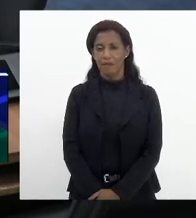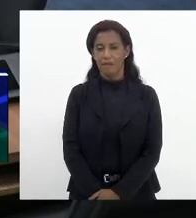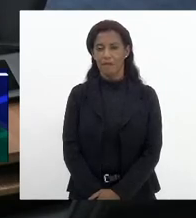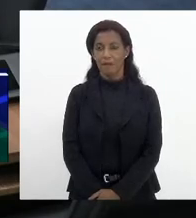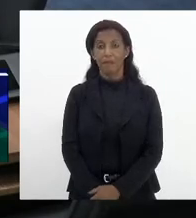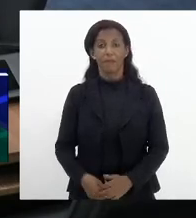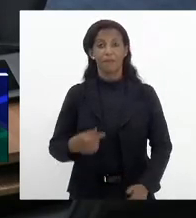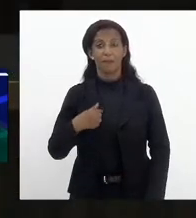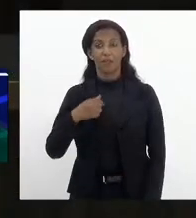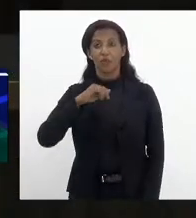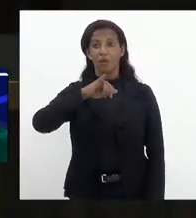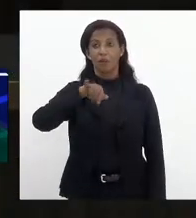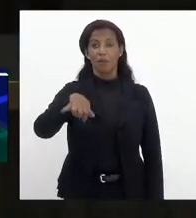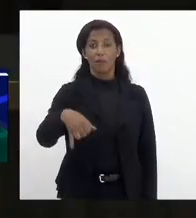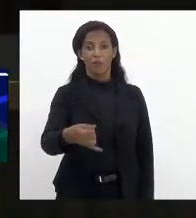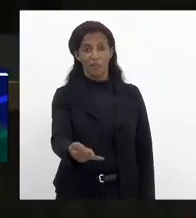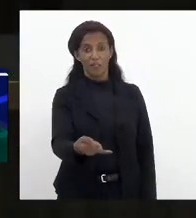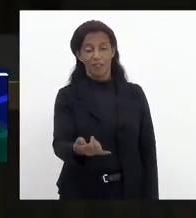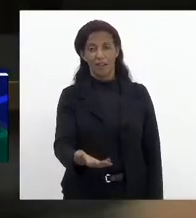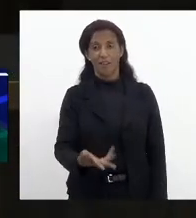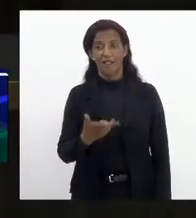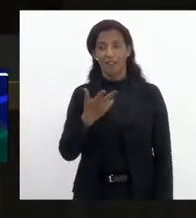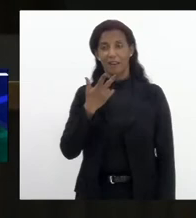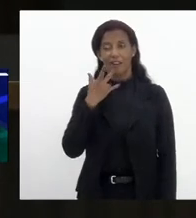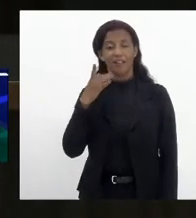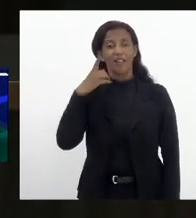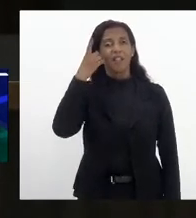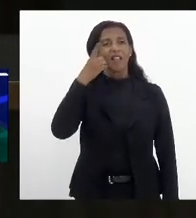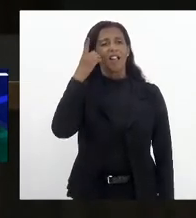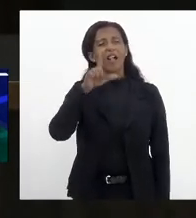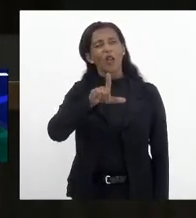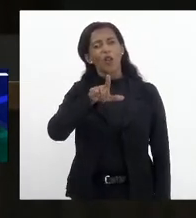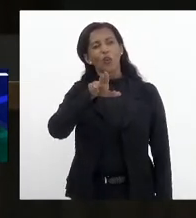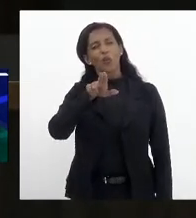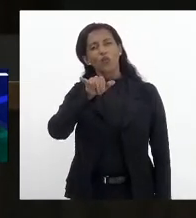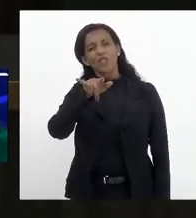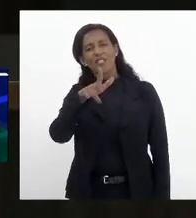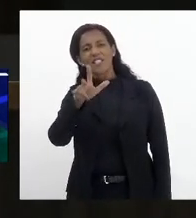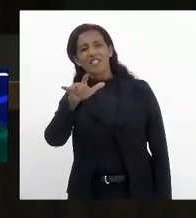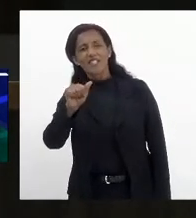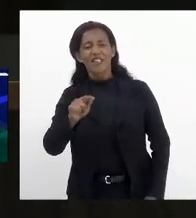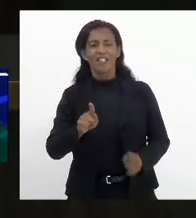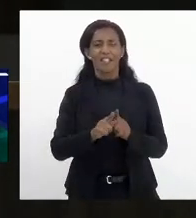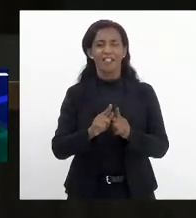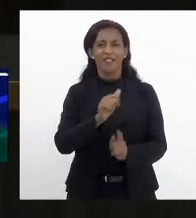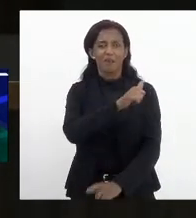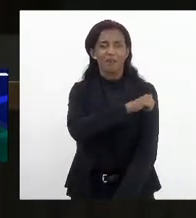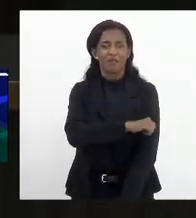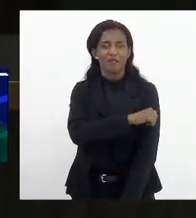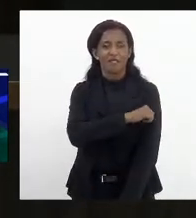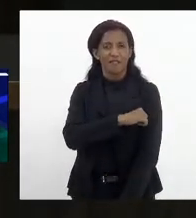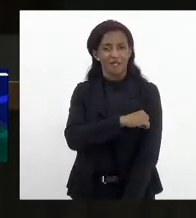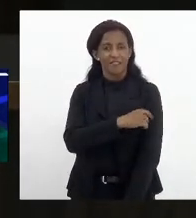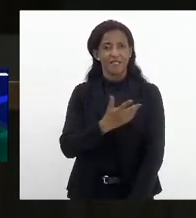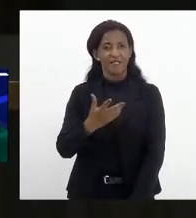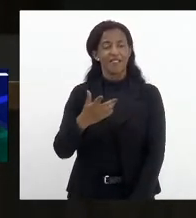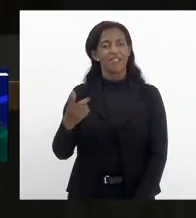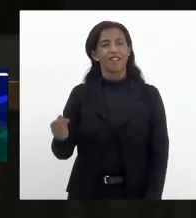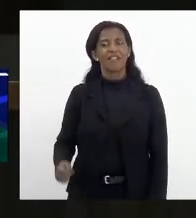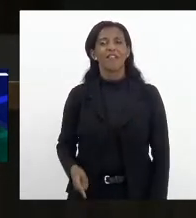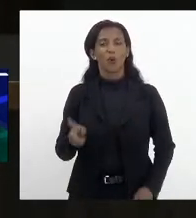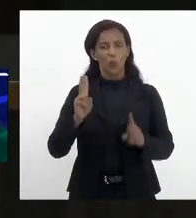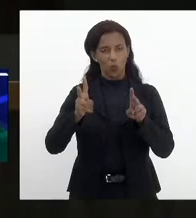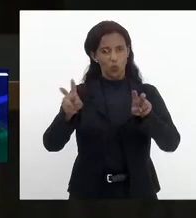Deixa eu aproveitar e saudar aqui a nossa queridíssima deputada Lucinha e a deputada enfermeira Rejane, que ainda estão em